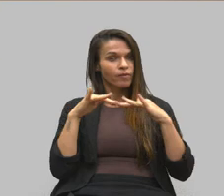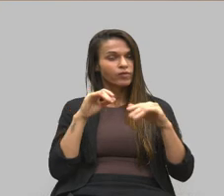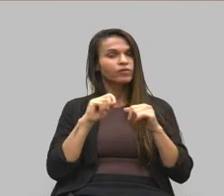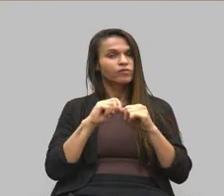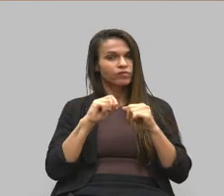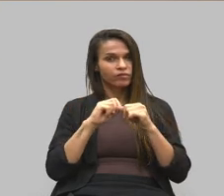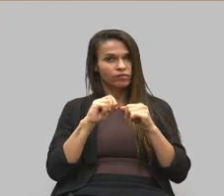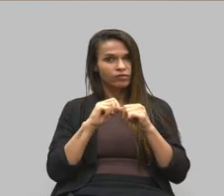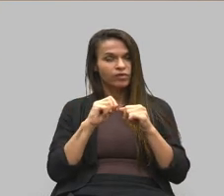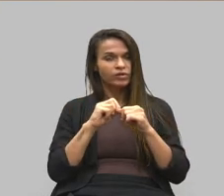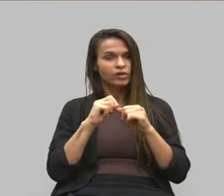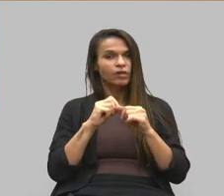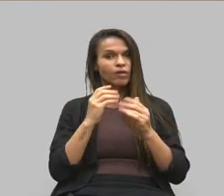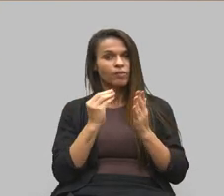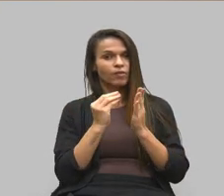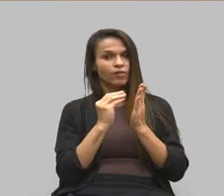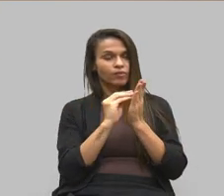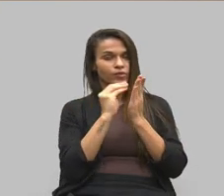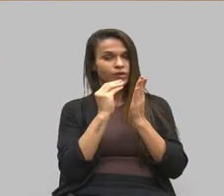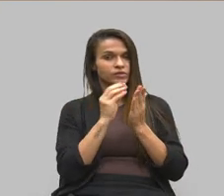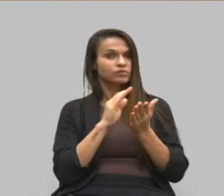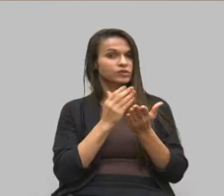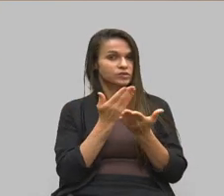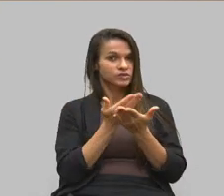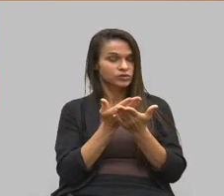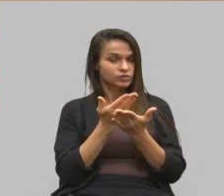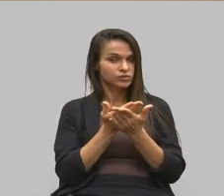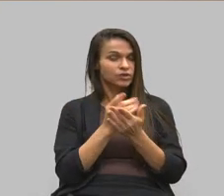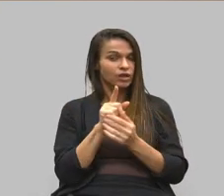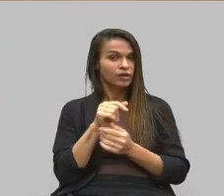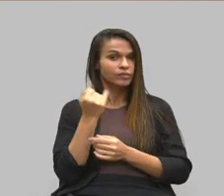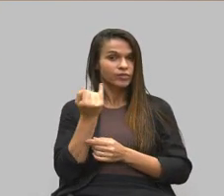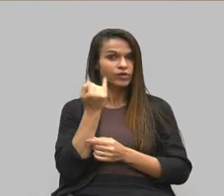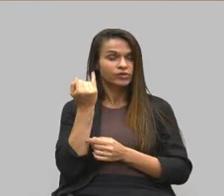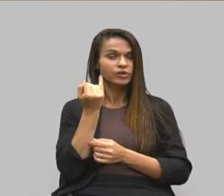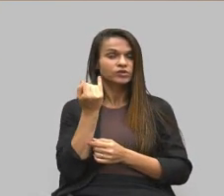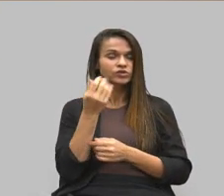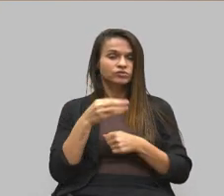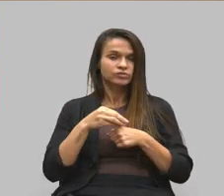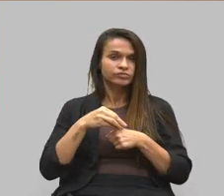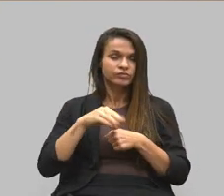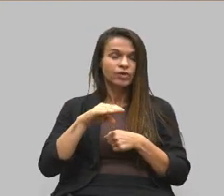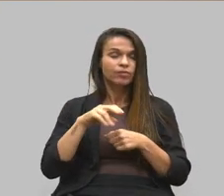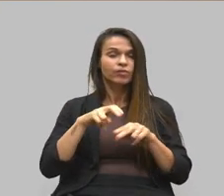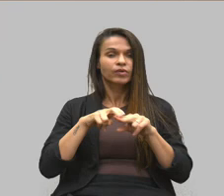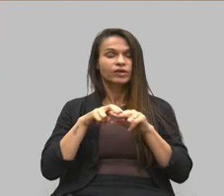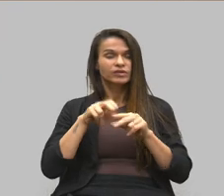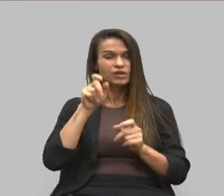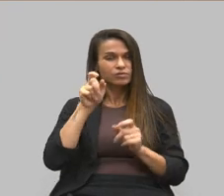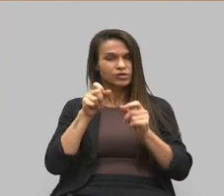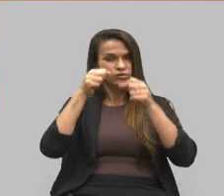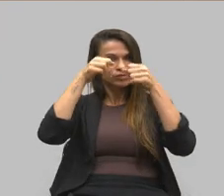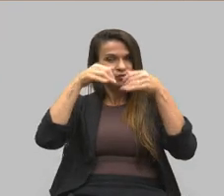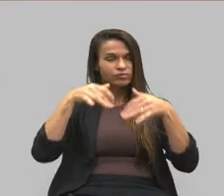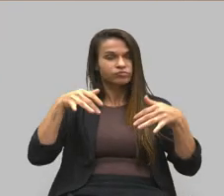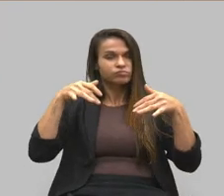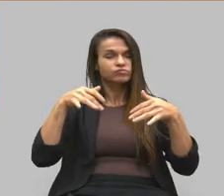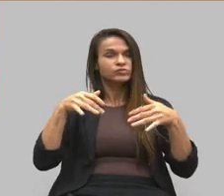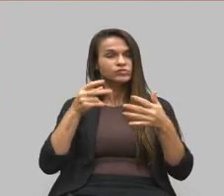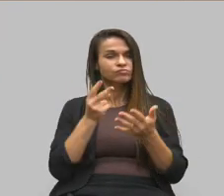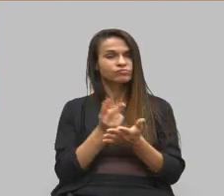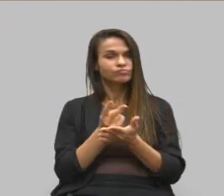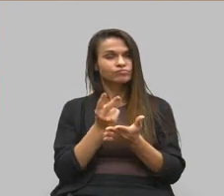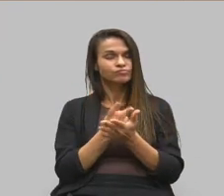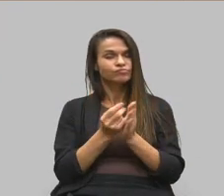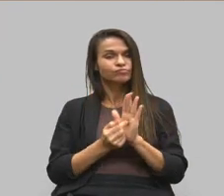a partir da publicação desse estudo mas é algo que é muito importante a gente trazer porque as pessoas com autismo frequentemente elas